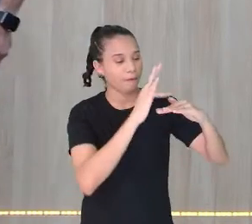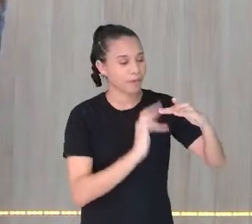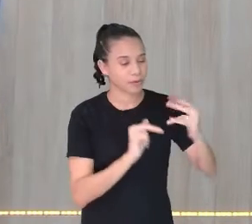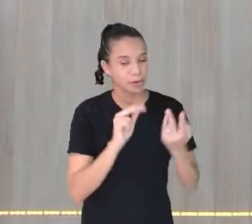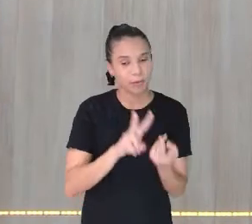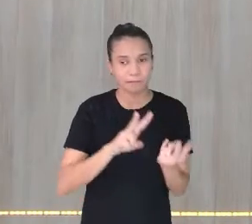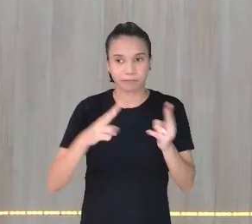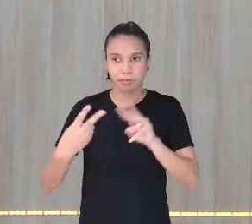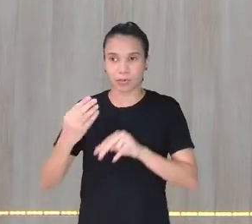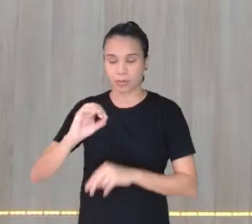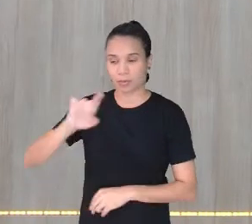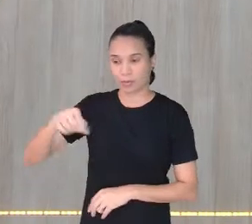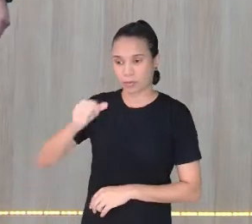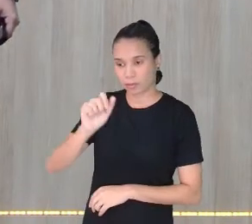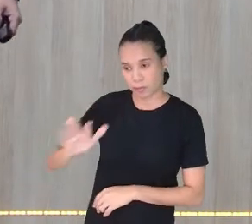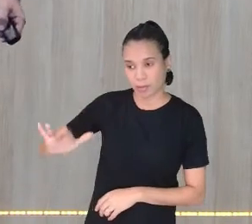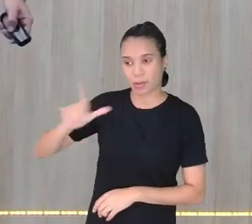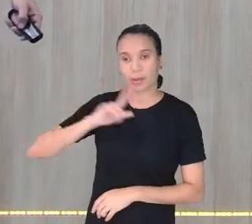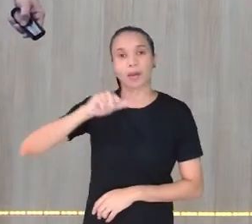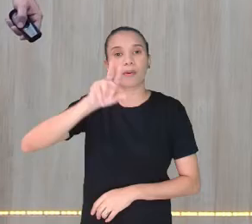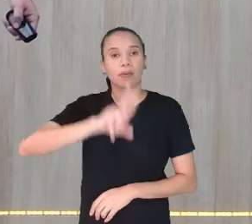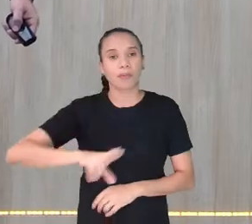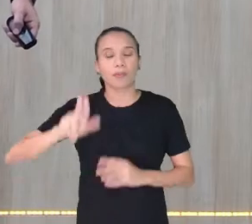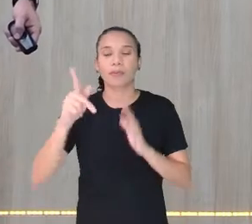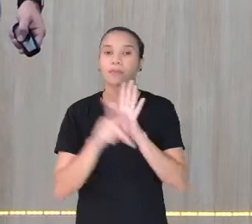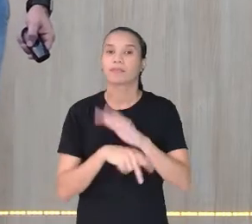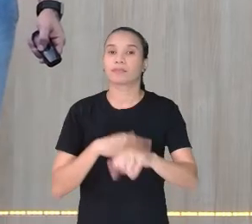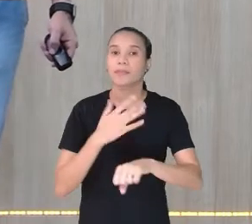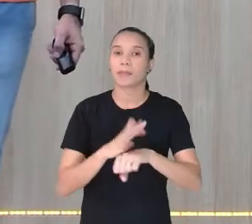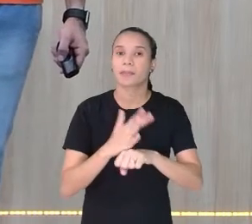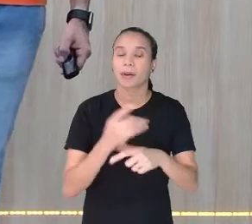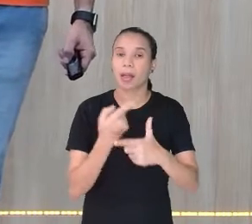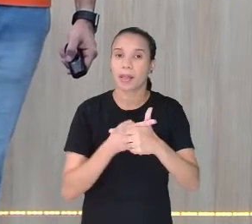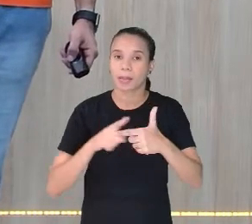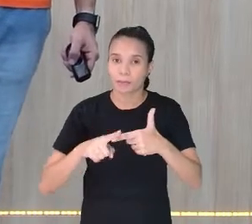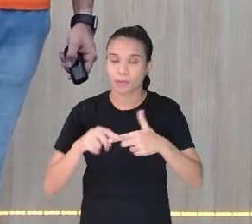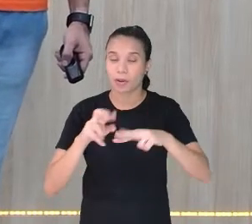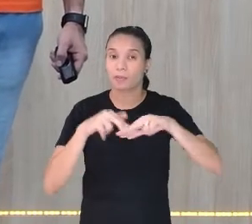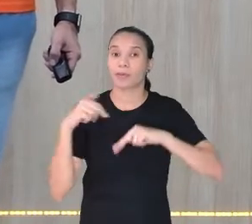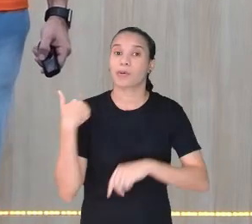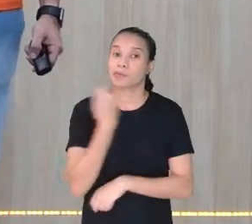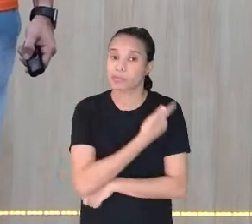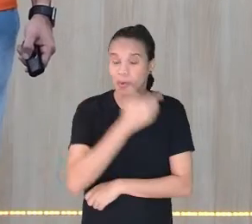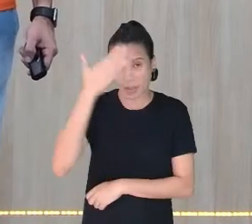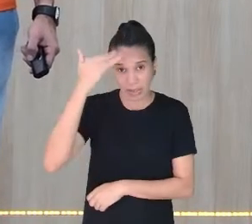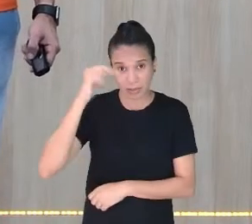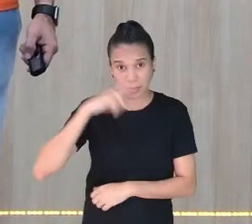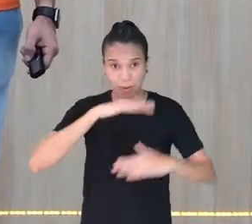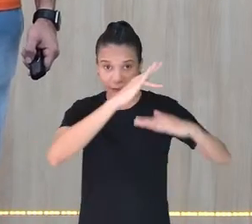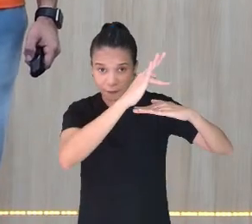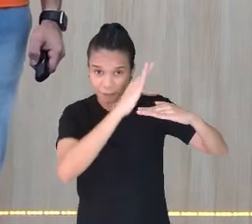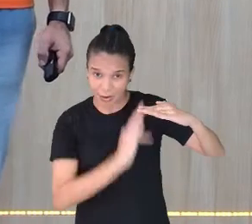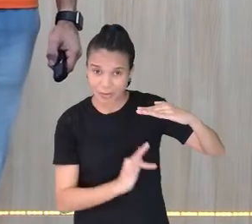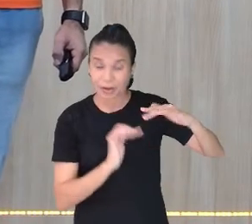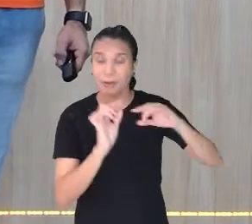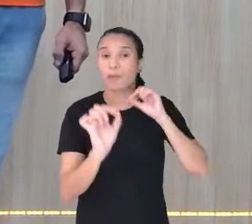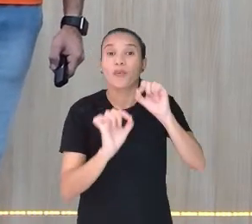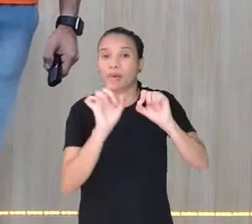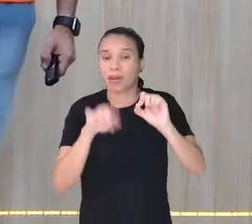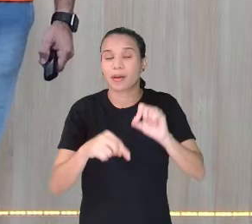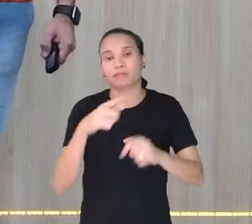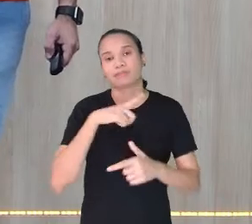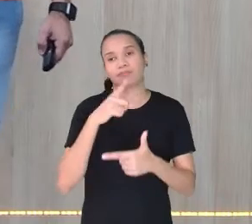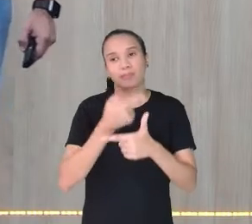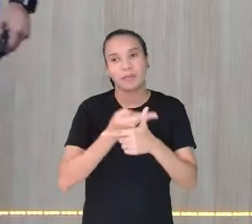número decimal é apenas efetuando a divisão, porque a gente sabe que uma fração nada mais é do que